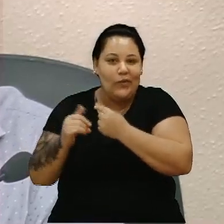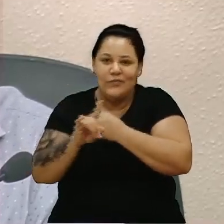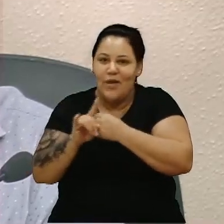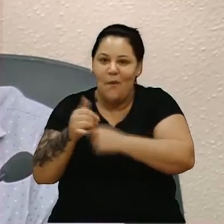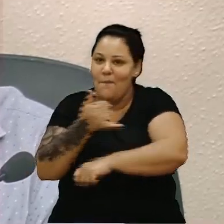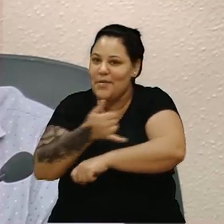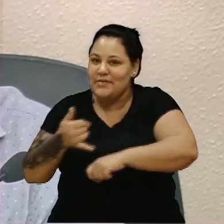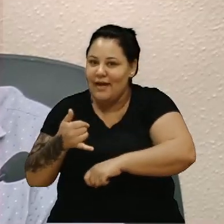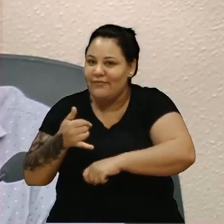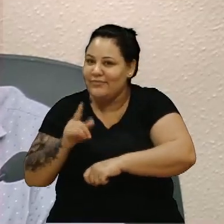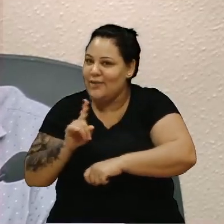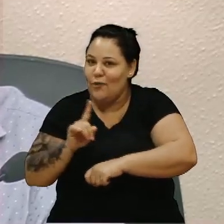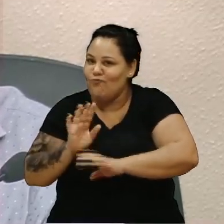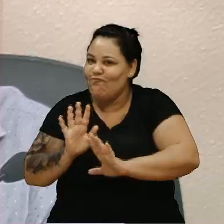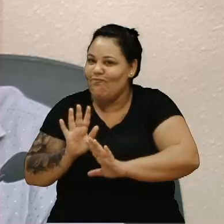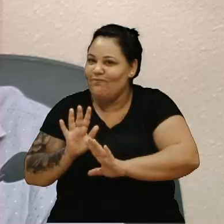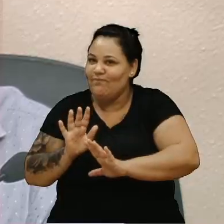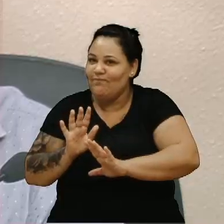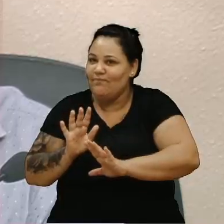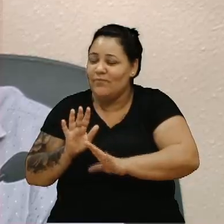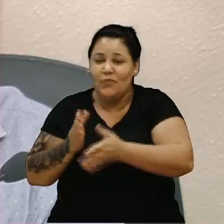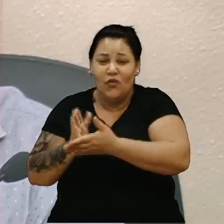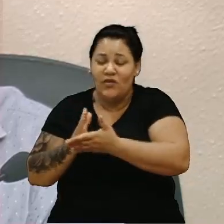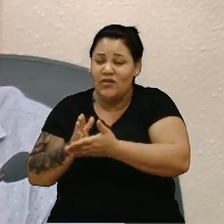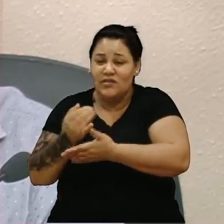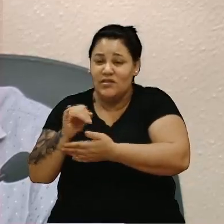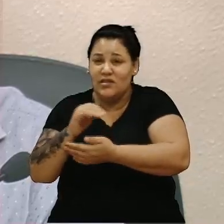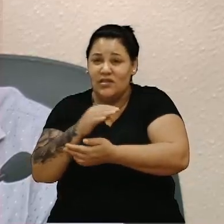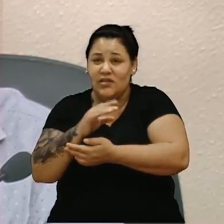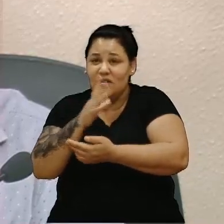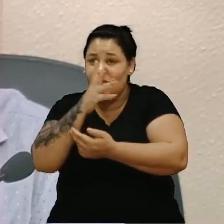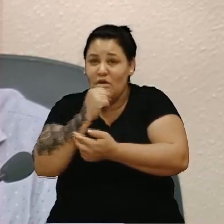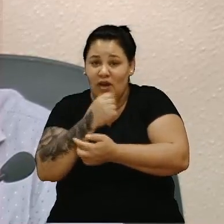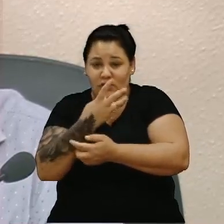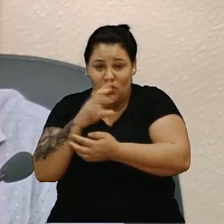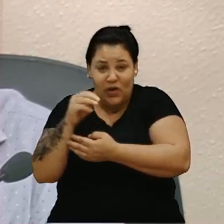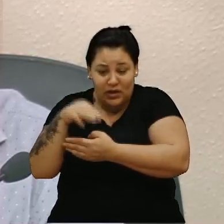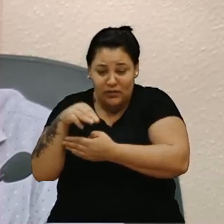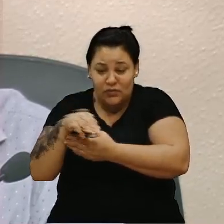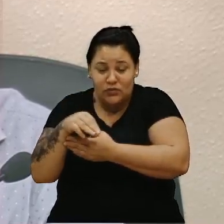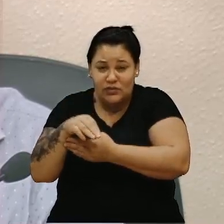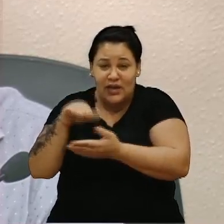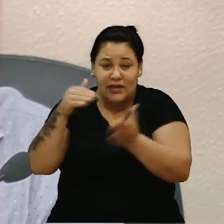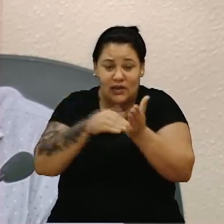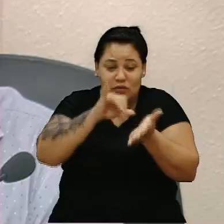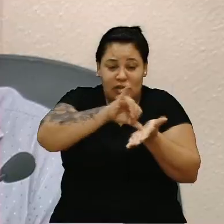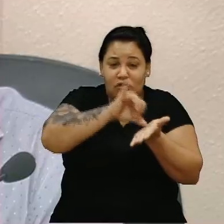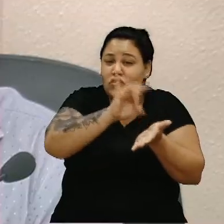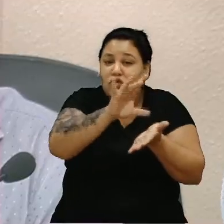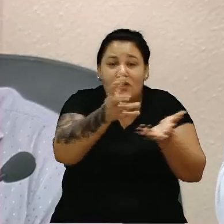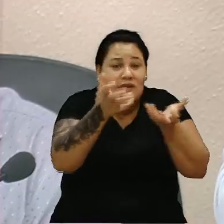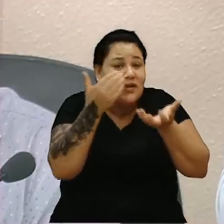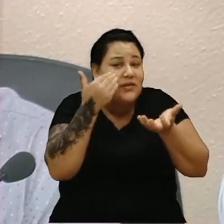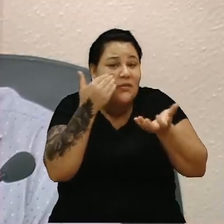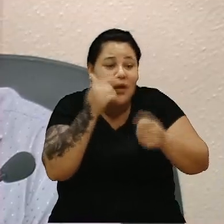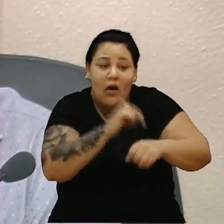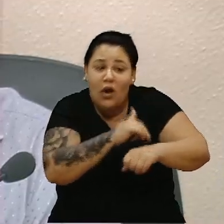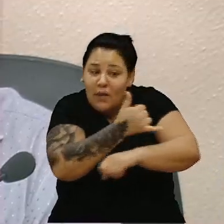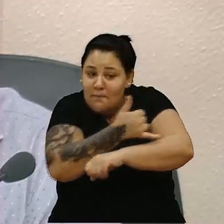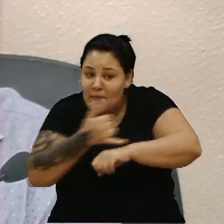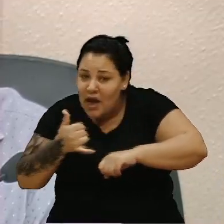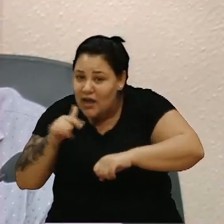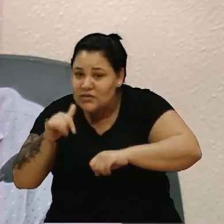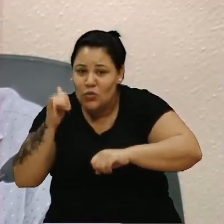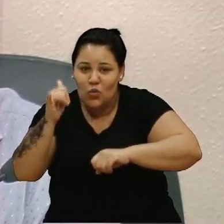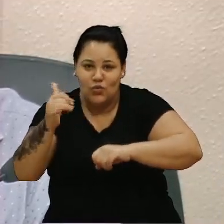queria um pouco de previsibilidade. Se eu demorasse 40 minutos para chegar no centro, eu sabia que ia demorar 40 minutos, mas eu queria saber a hora que ia passar. E outros